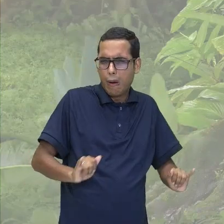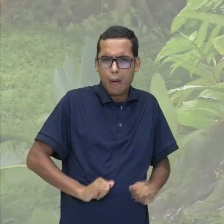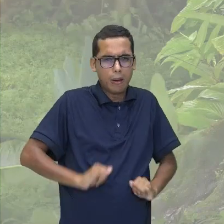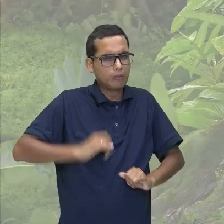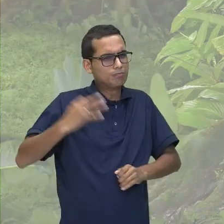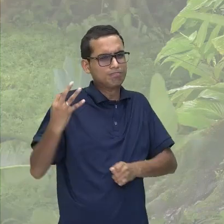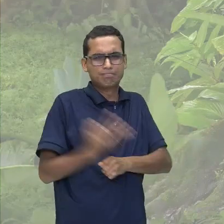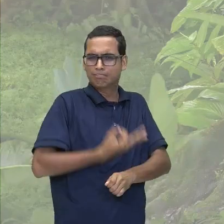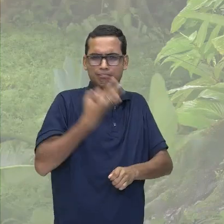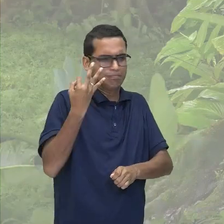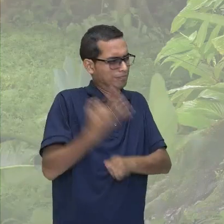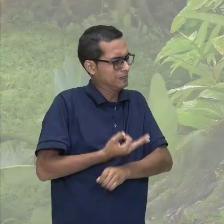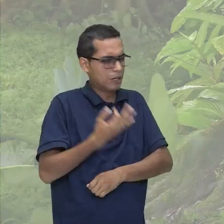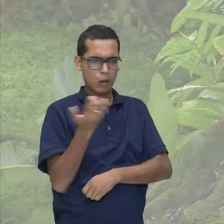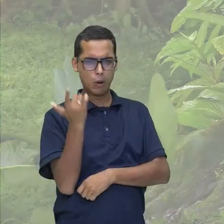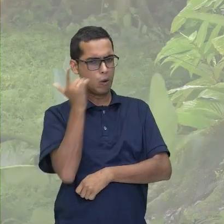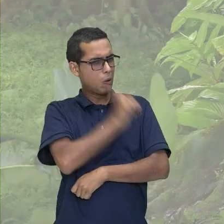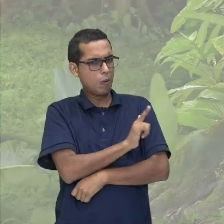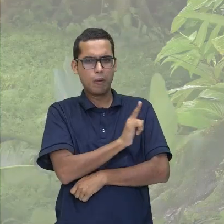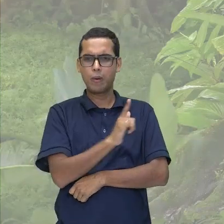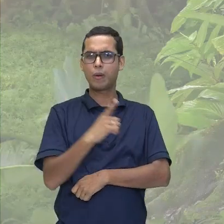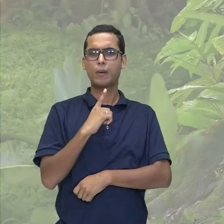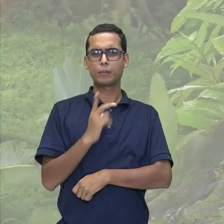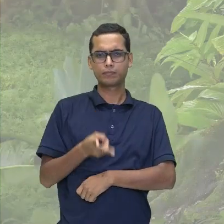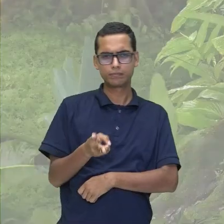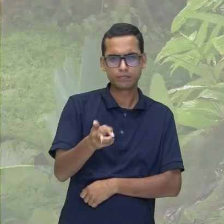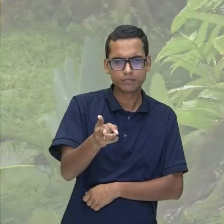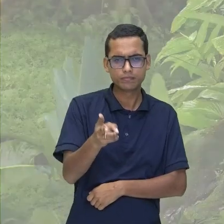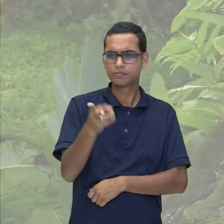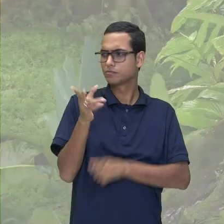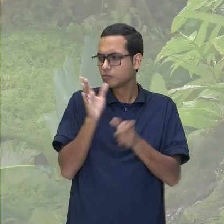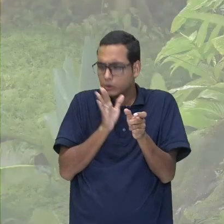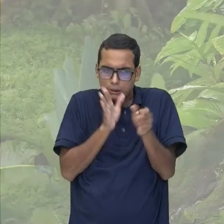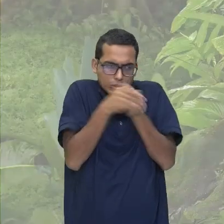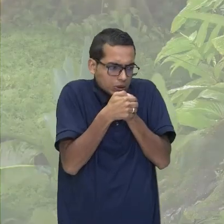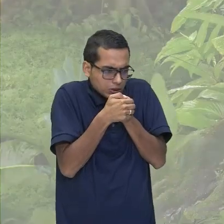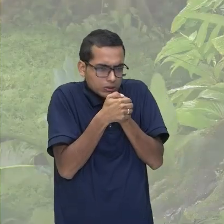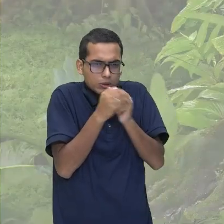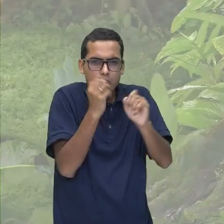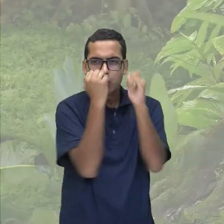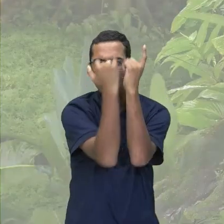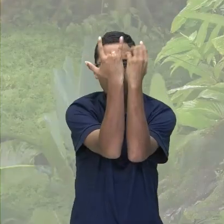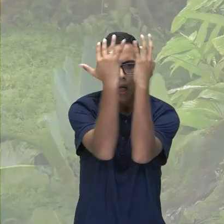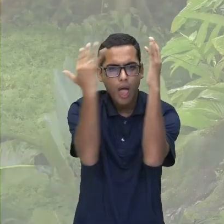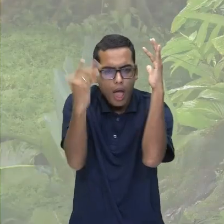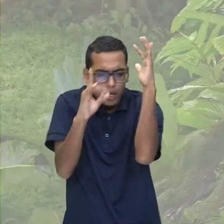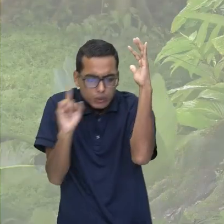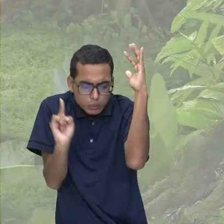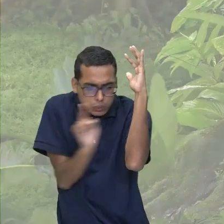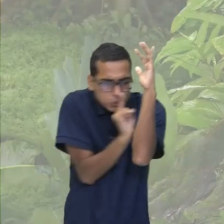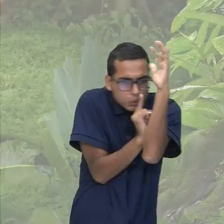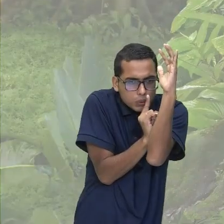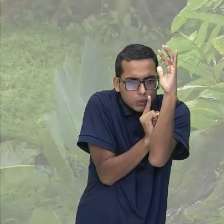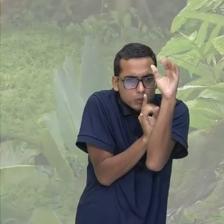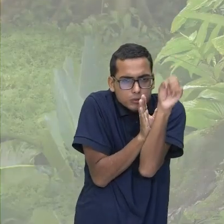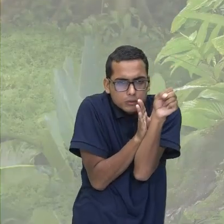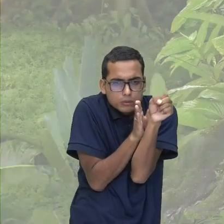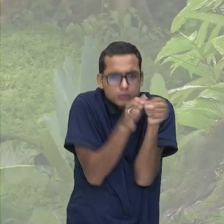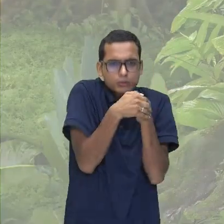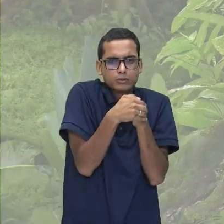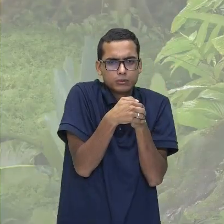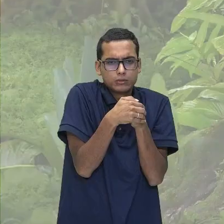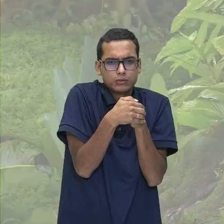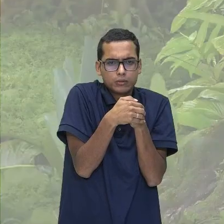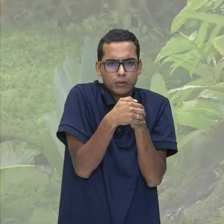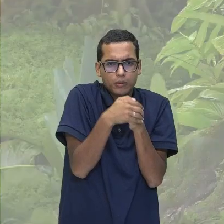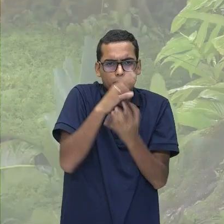aguento mais. Passo os meus dias escondidas na mata, toda